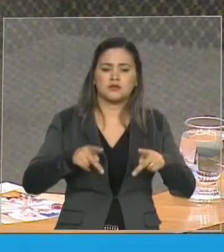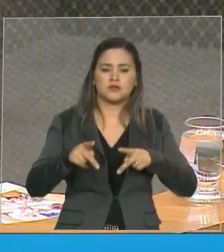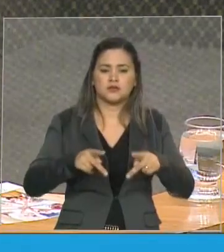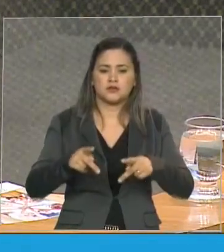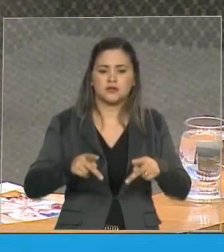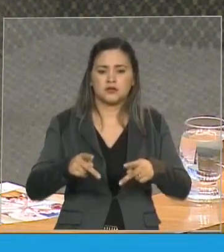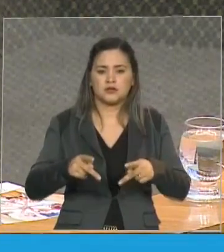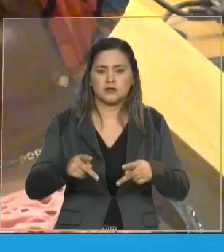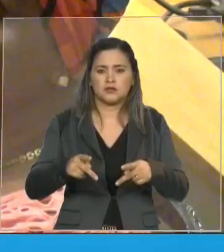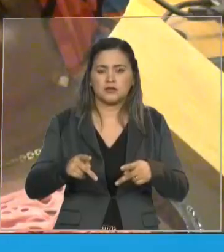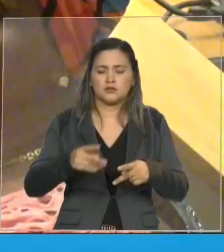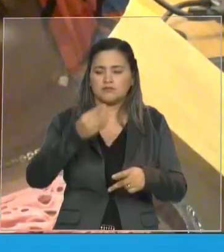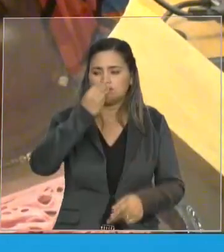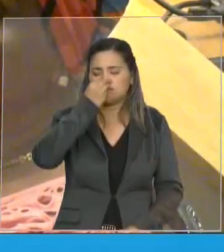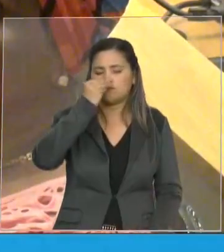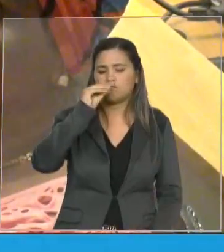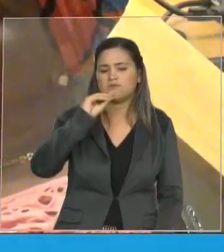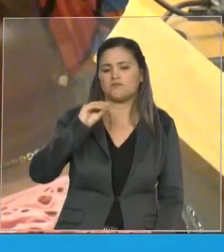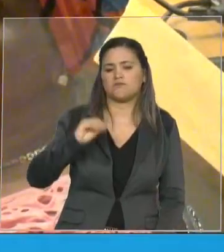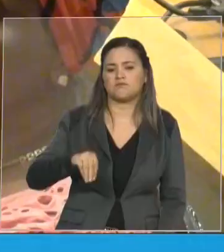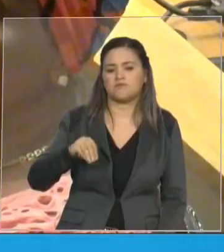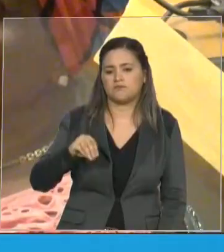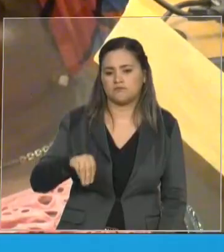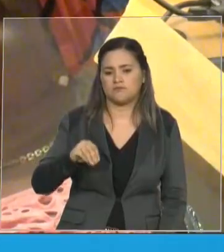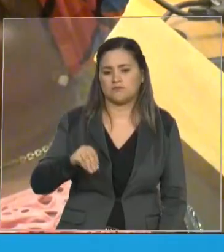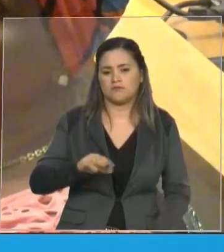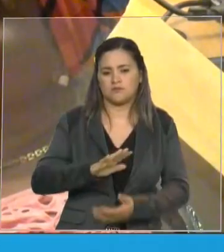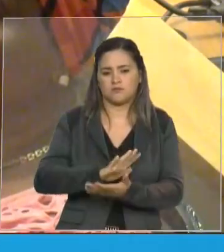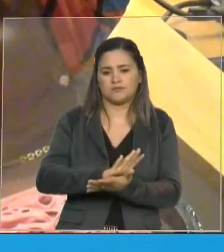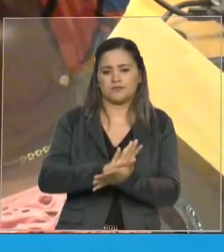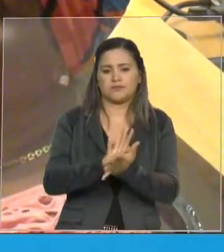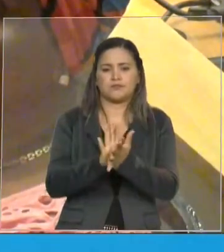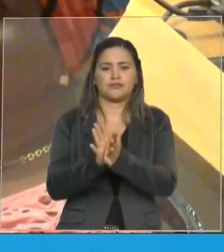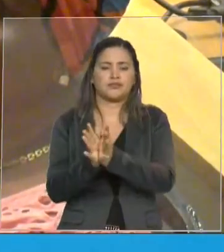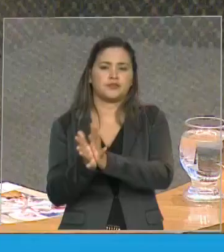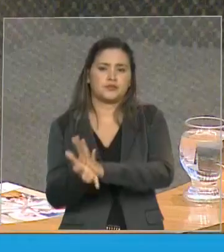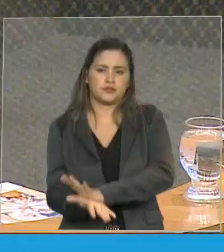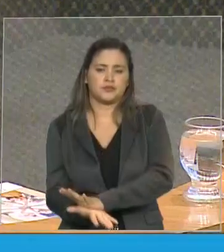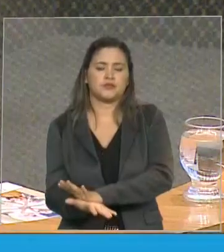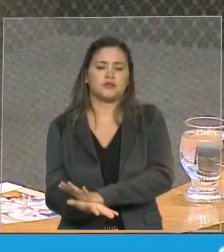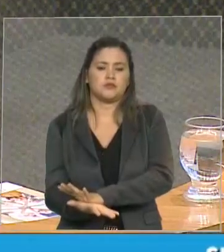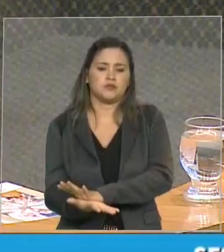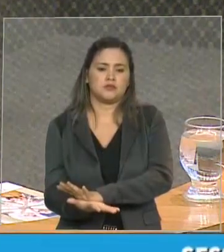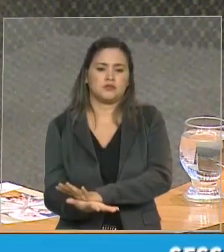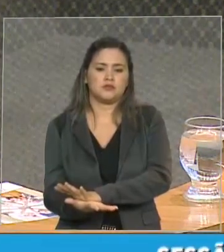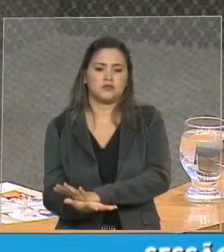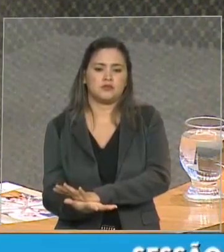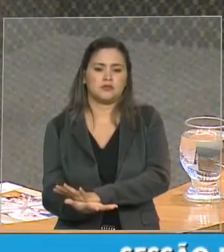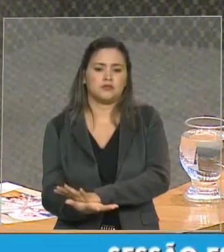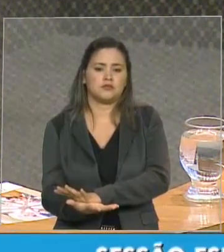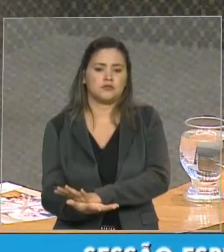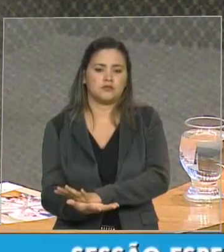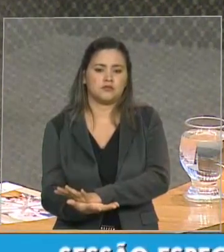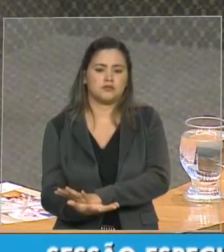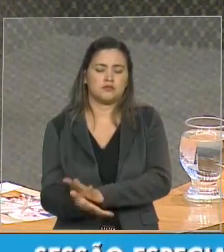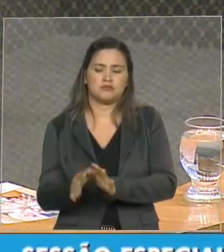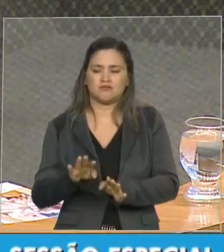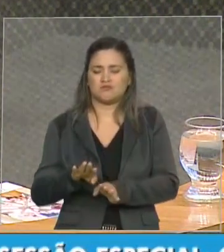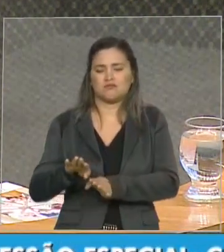conta. É a exclusão. Ela nem é explorada, ela é